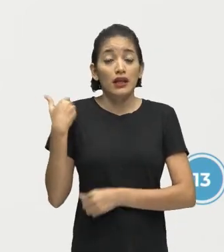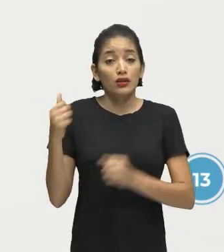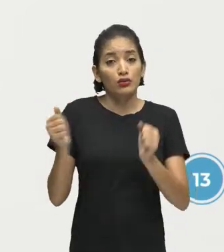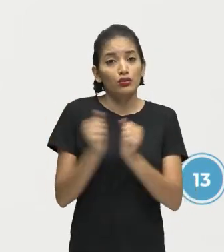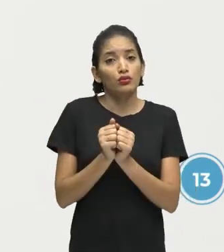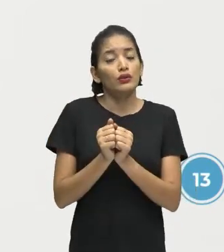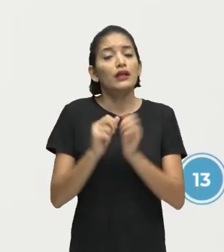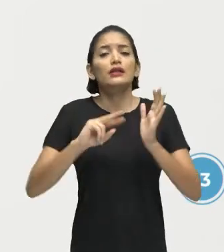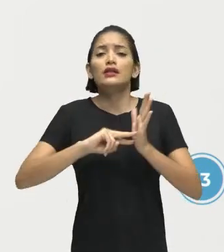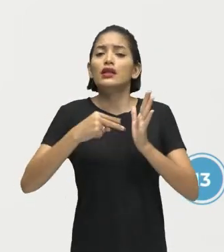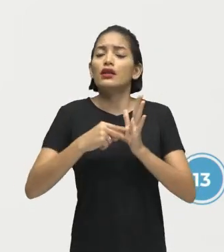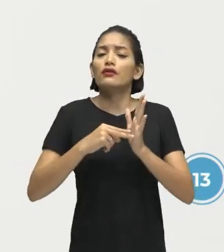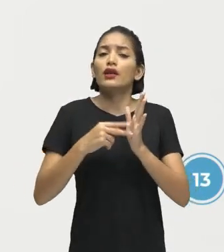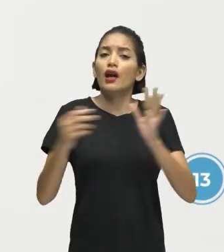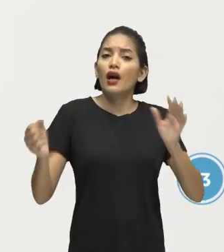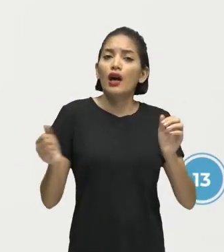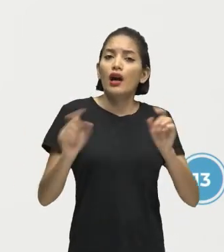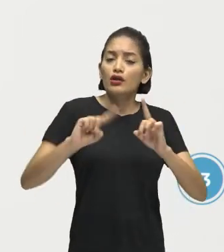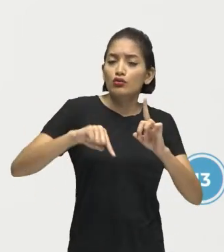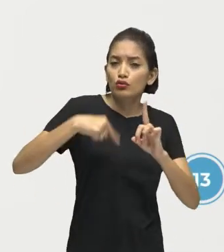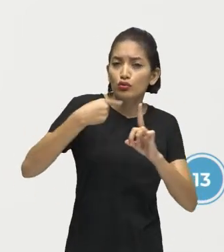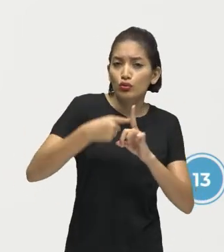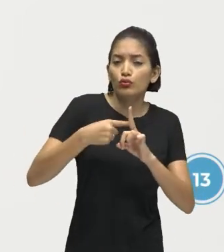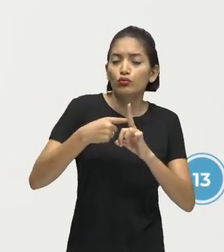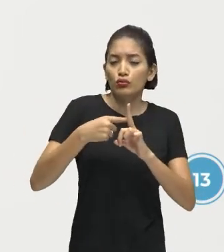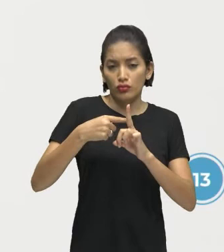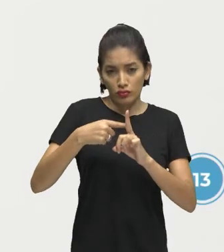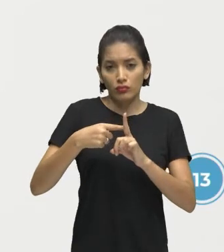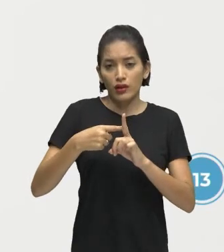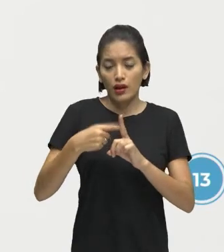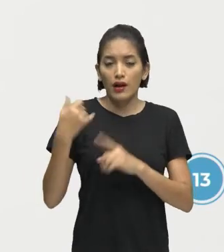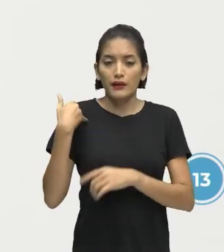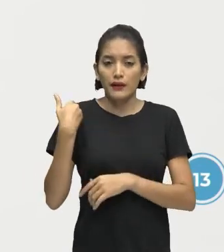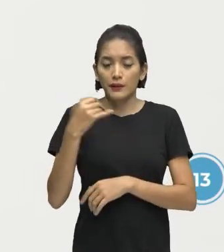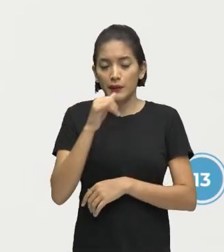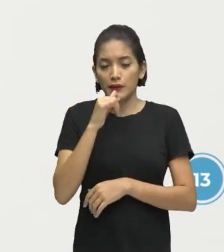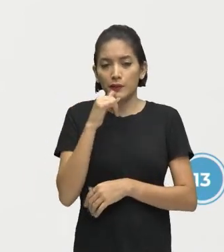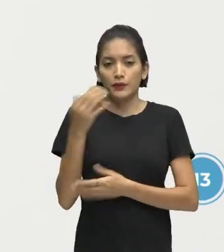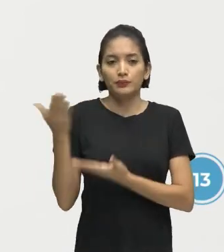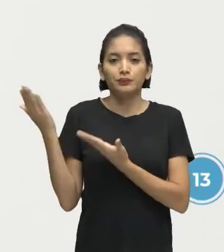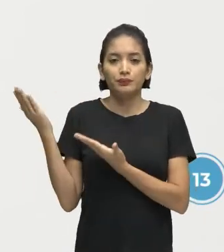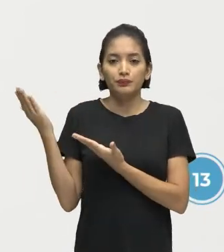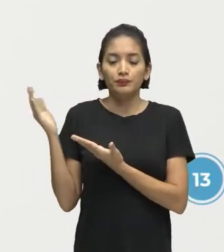vai somar essas idades. Então vamos nomear aqui